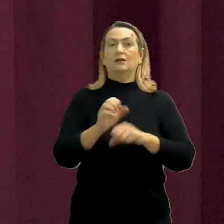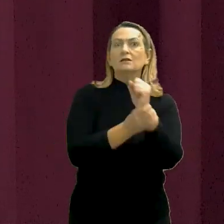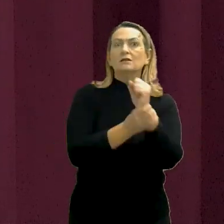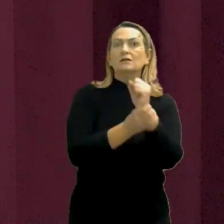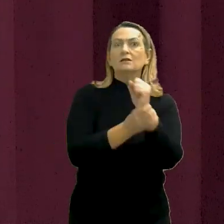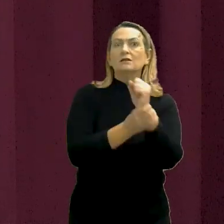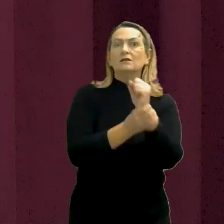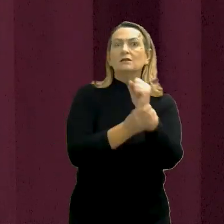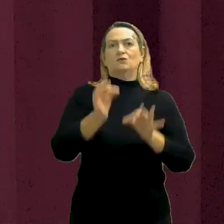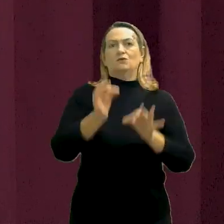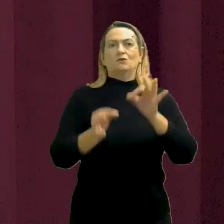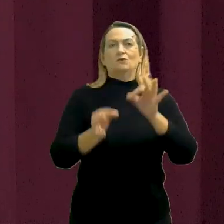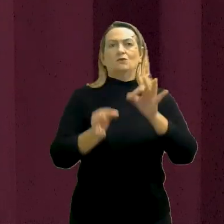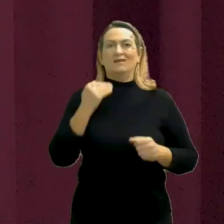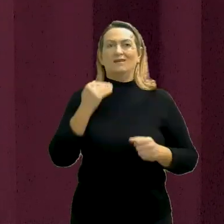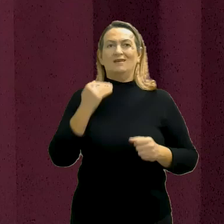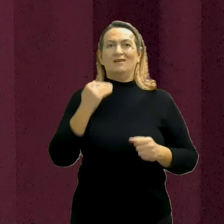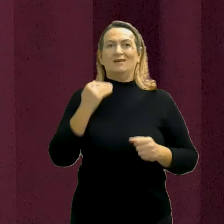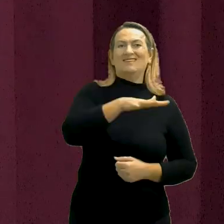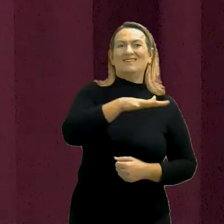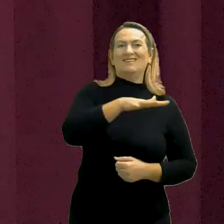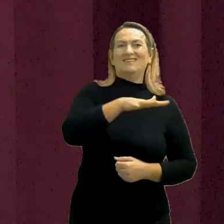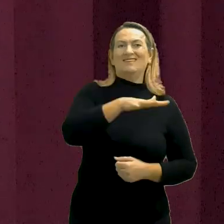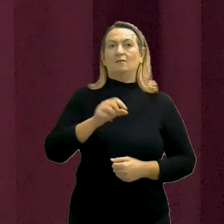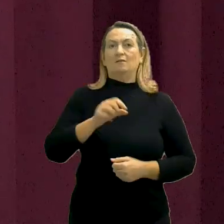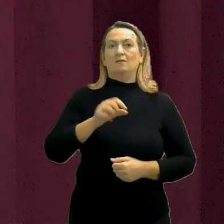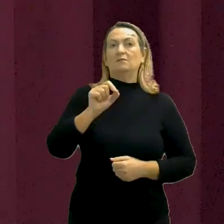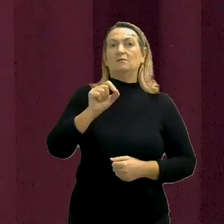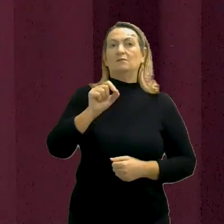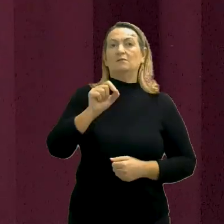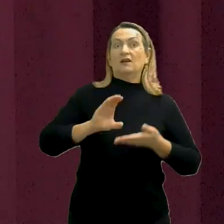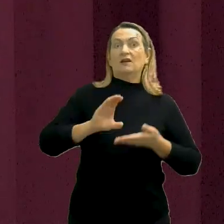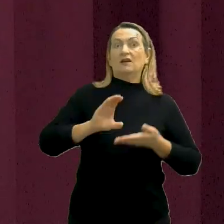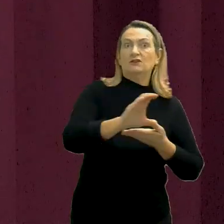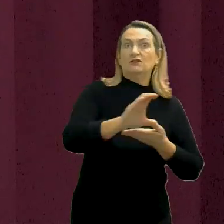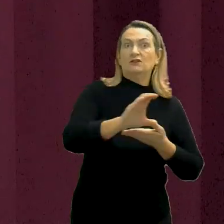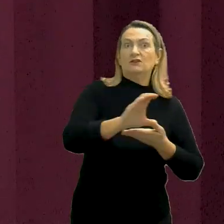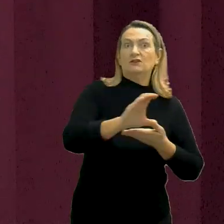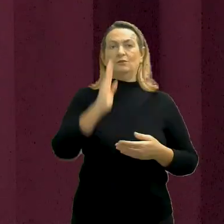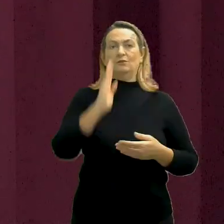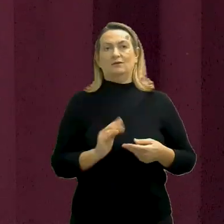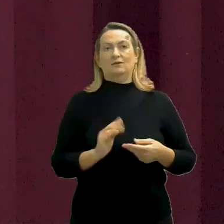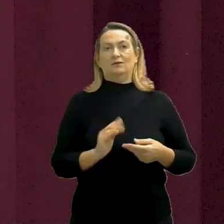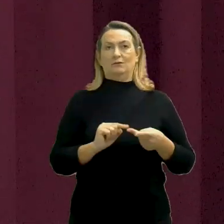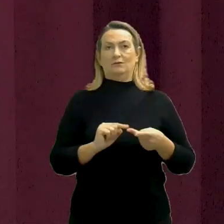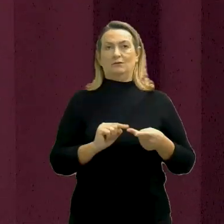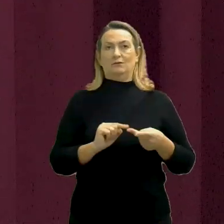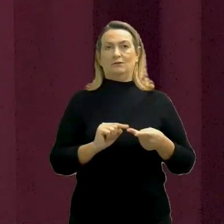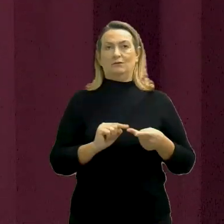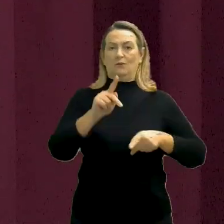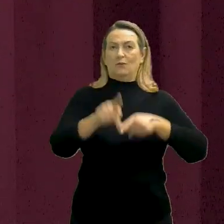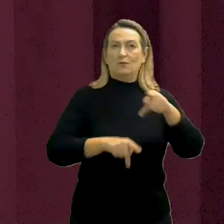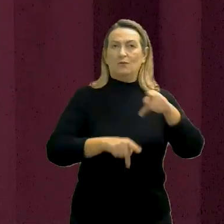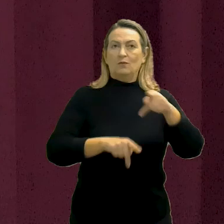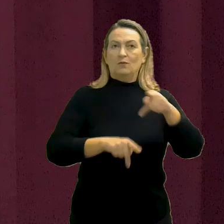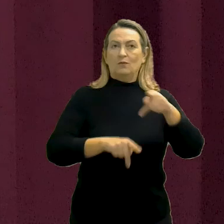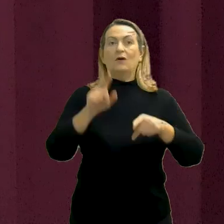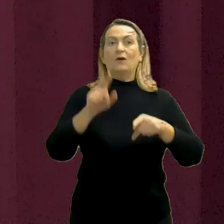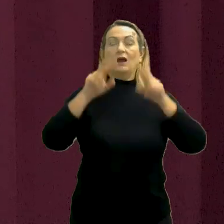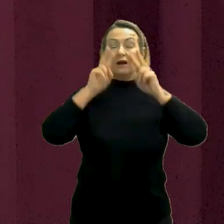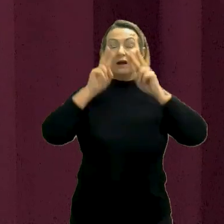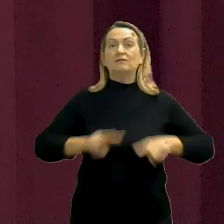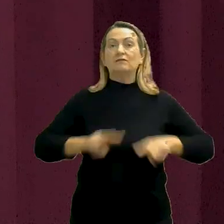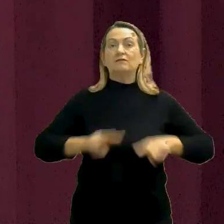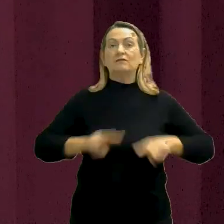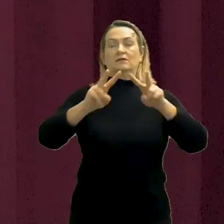população para todos então isso é fundamental Esse é essa é a visão do nosso Procurador Geral de Justiça Francisco zanicotti